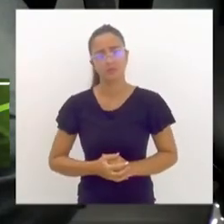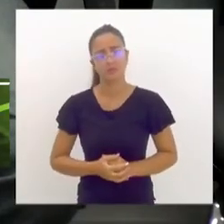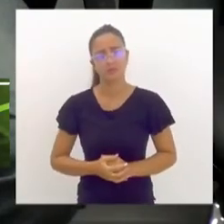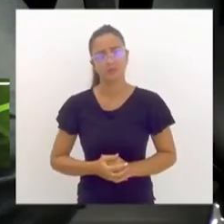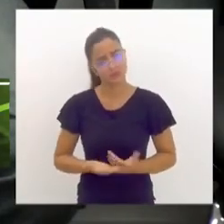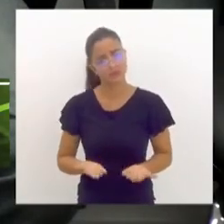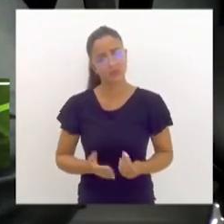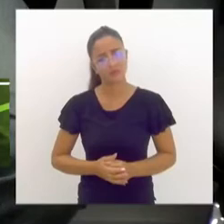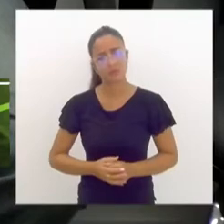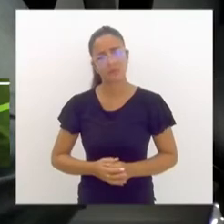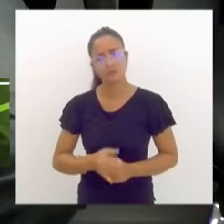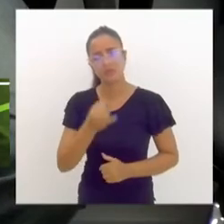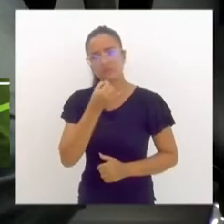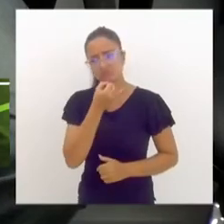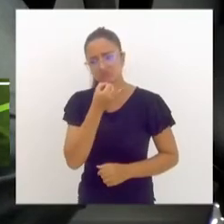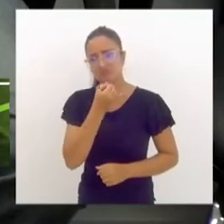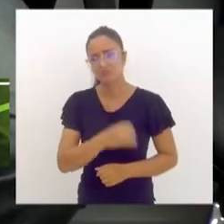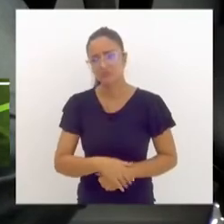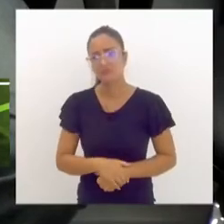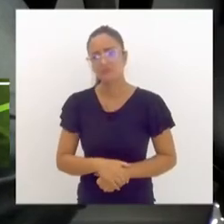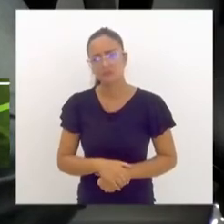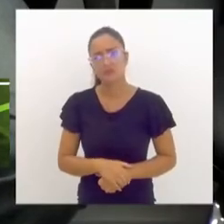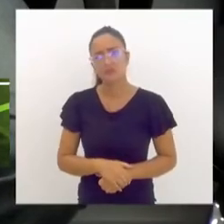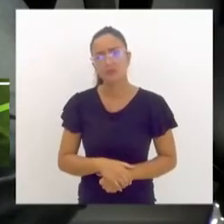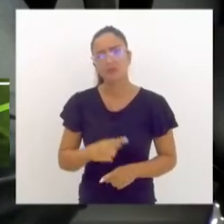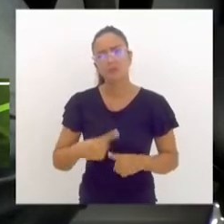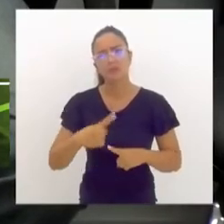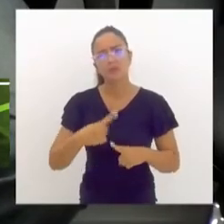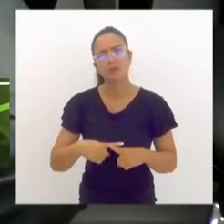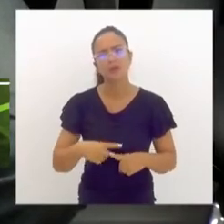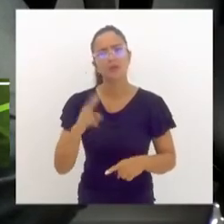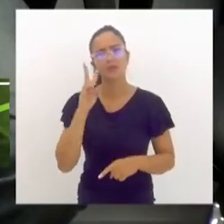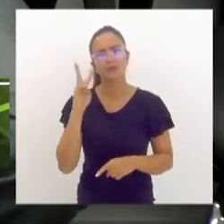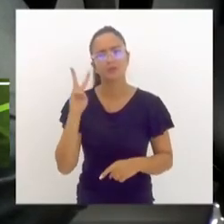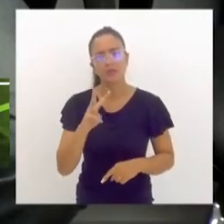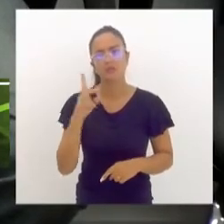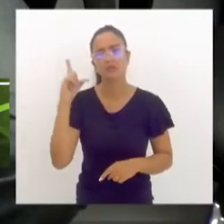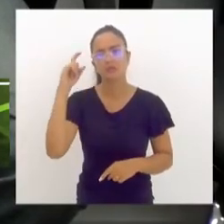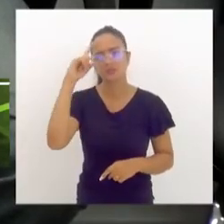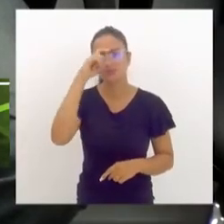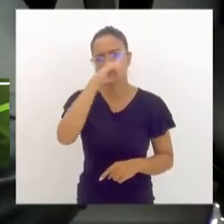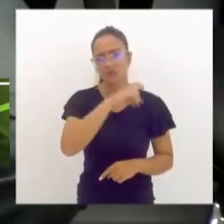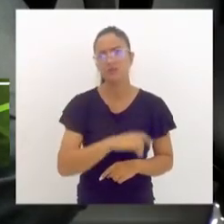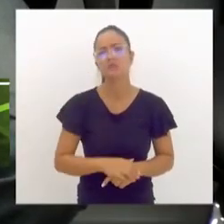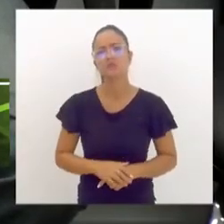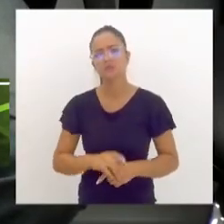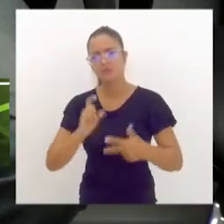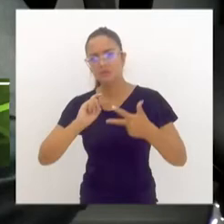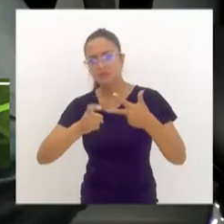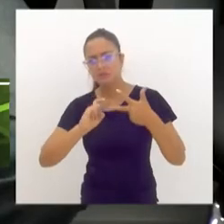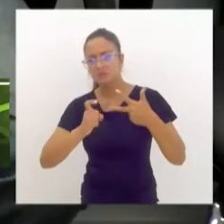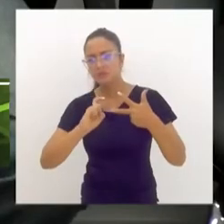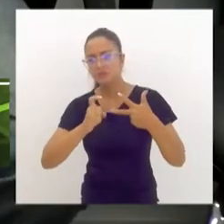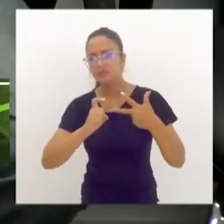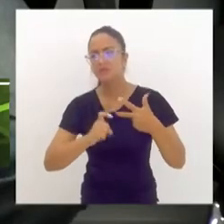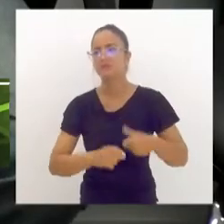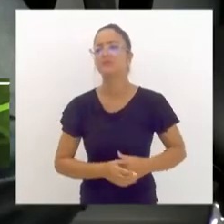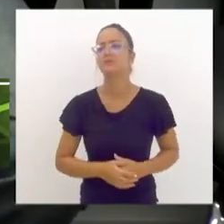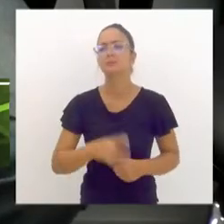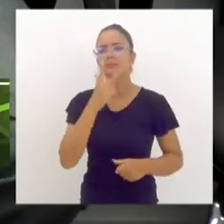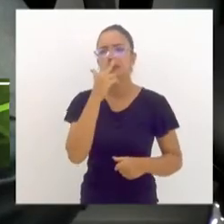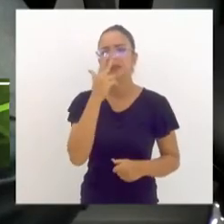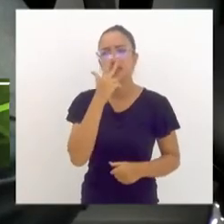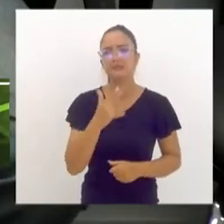Então, é triste a gente entender o que se passa na cabeça do executivo em não dar